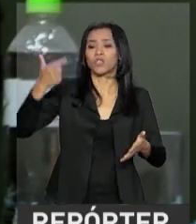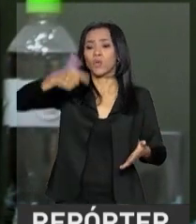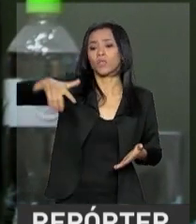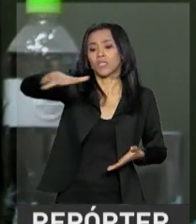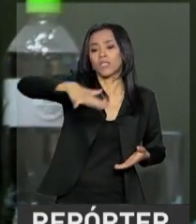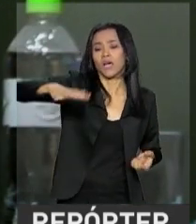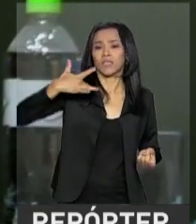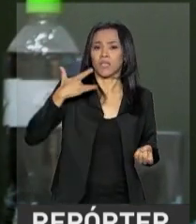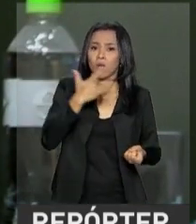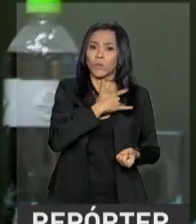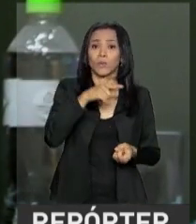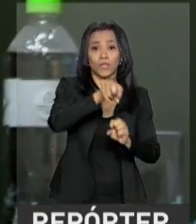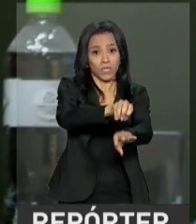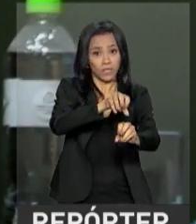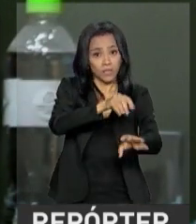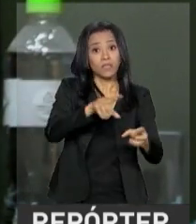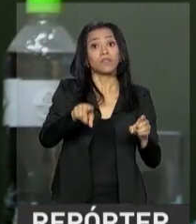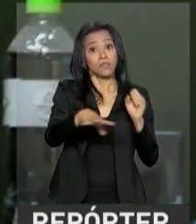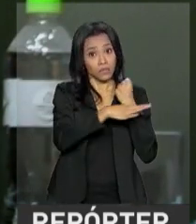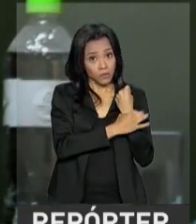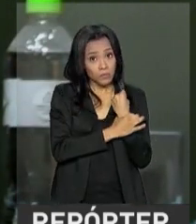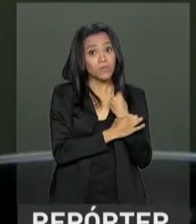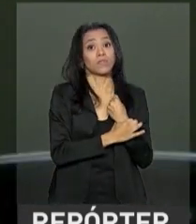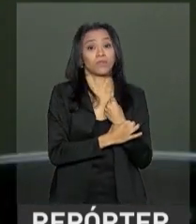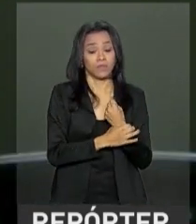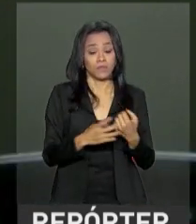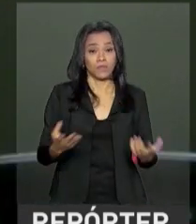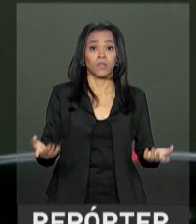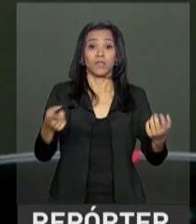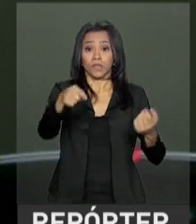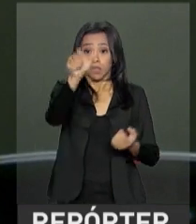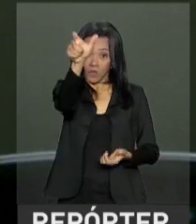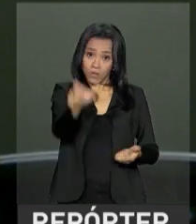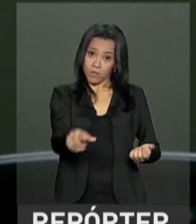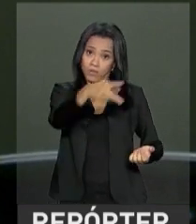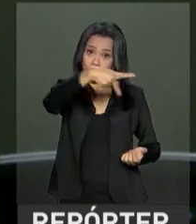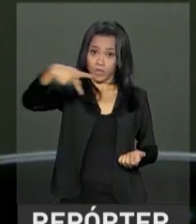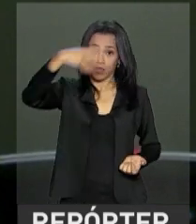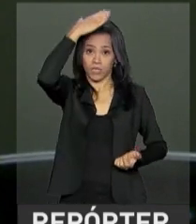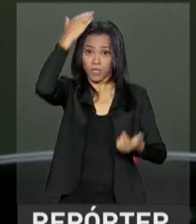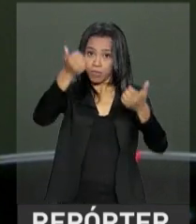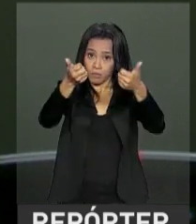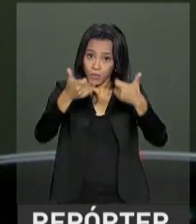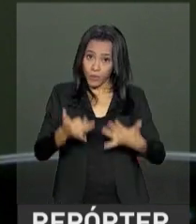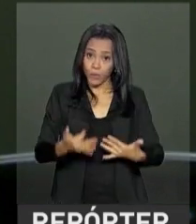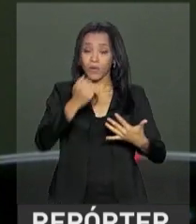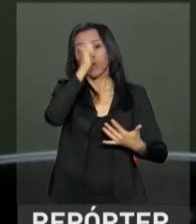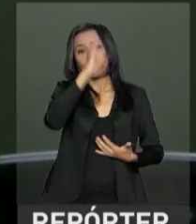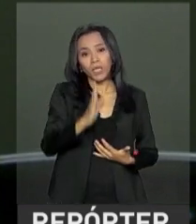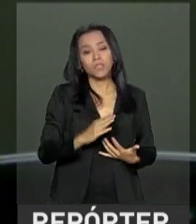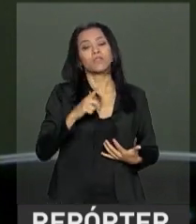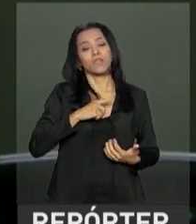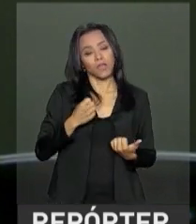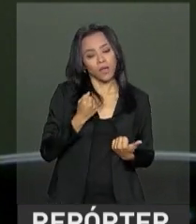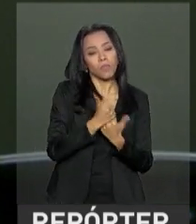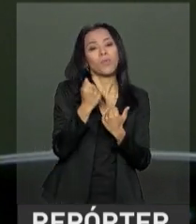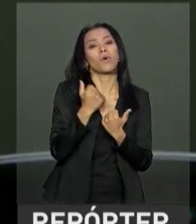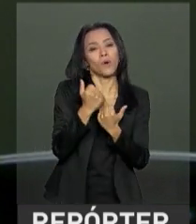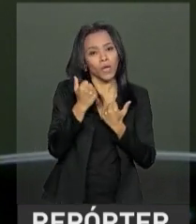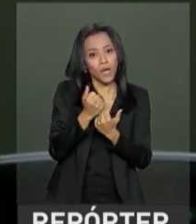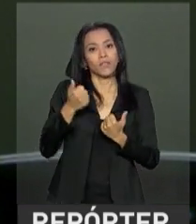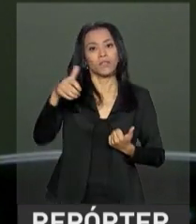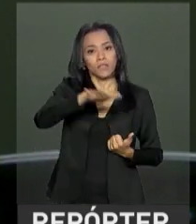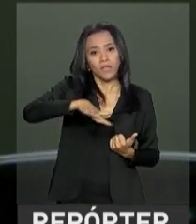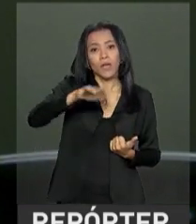como saúde, educação e segurança pública. Michel Temer destacou que o Brasil coopera nesta área com